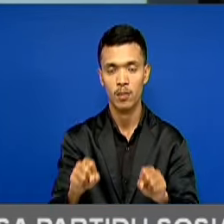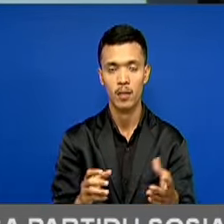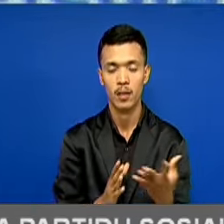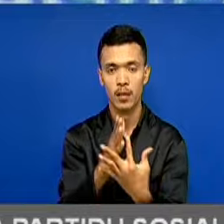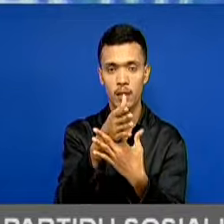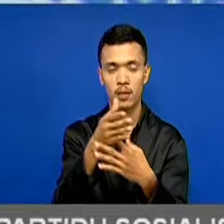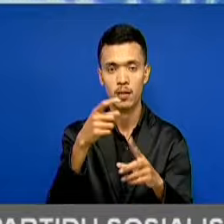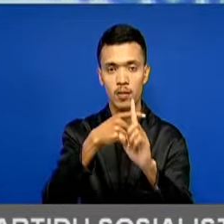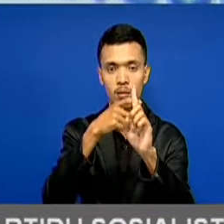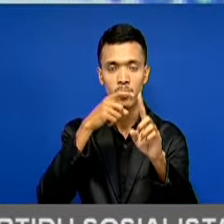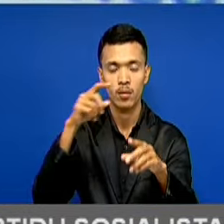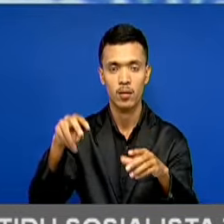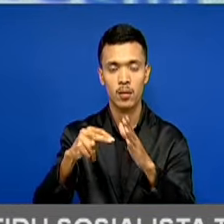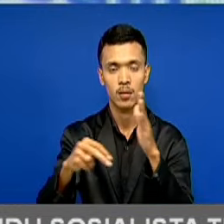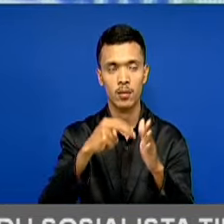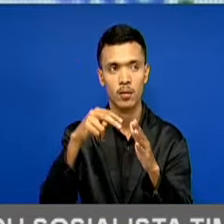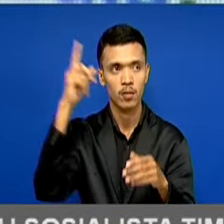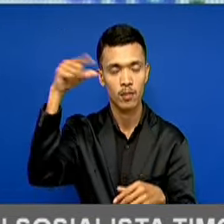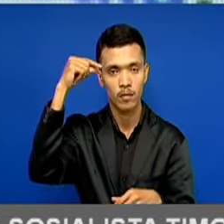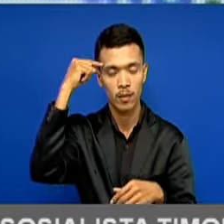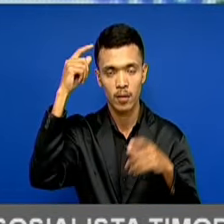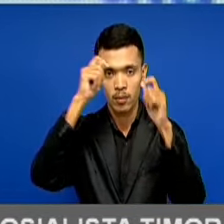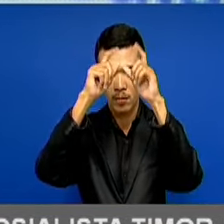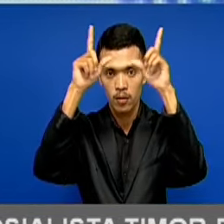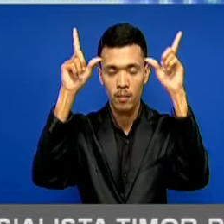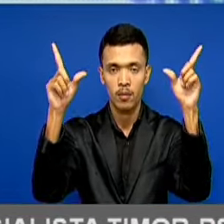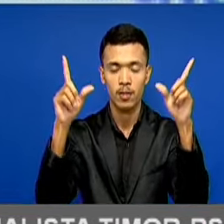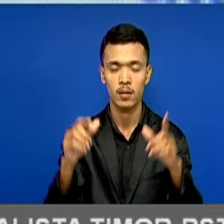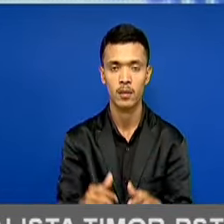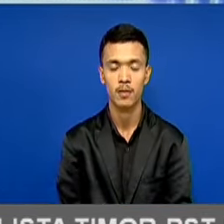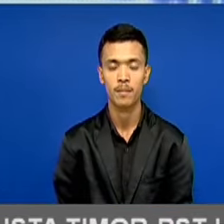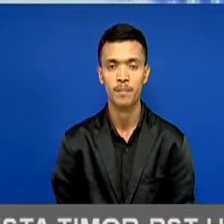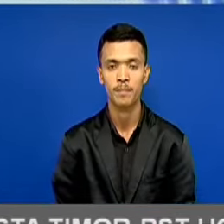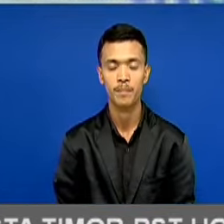acesso livro se portal governo Timor-Leste Timóteo Guzmão, RTTL.